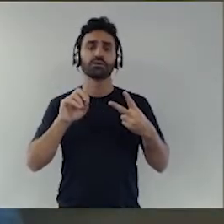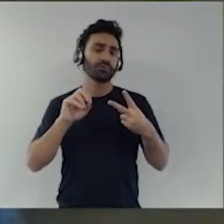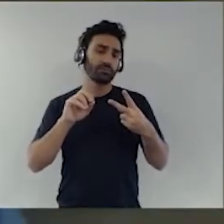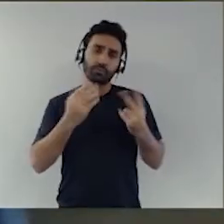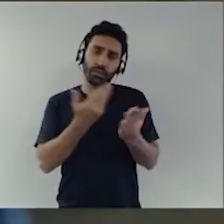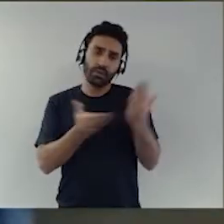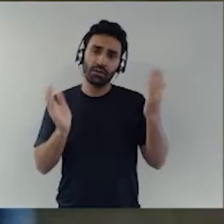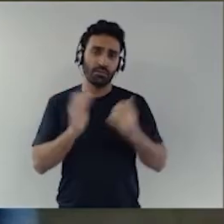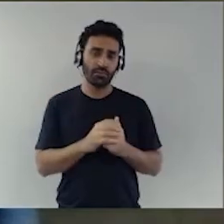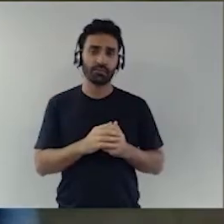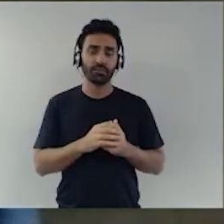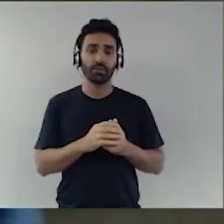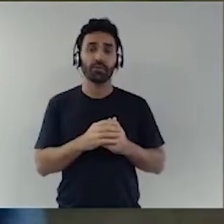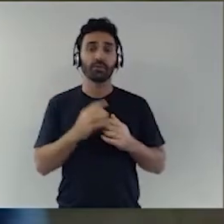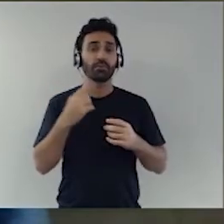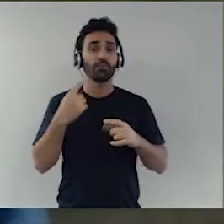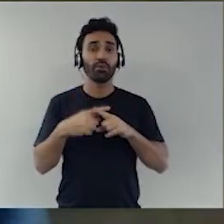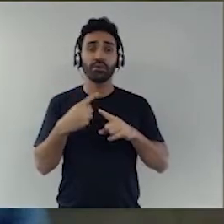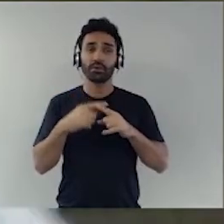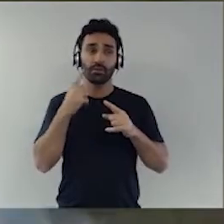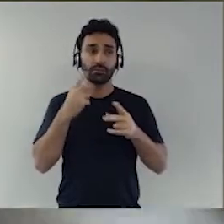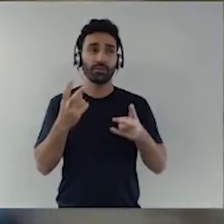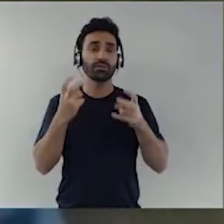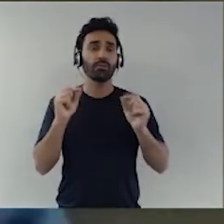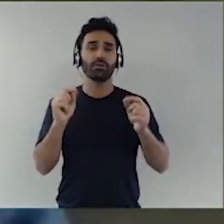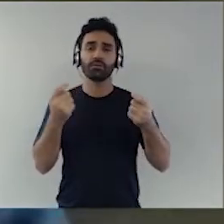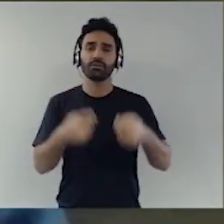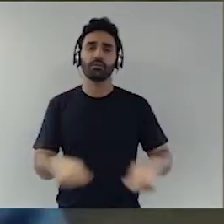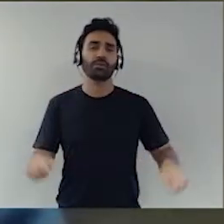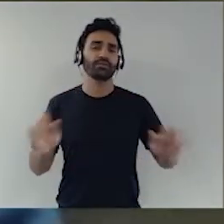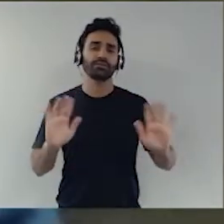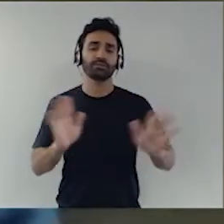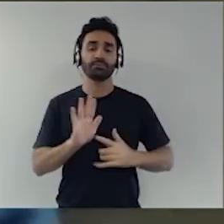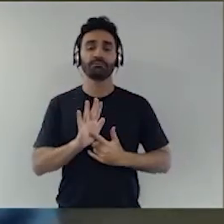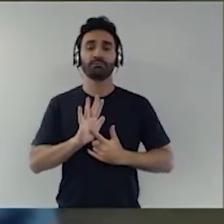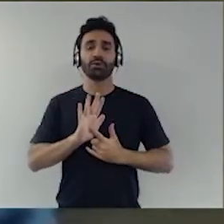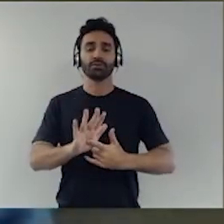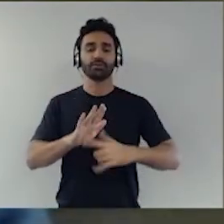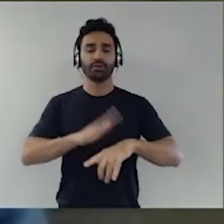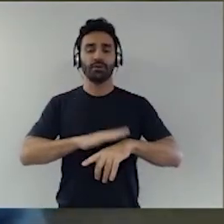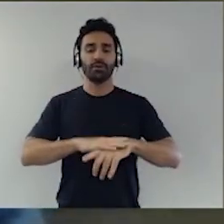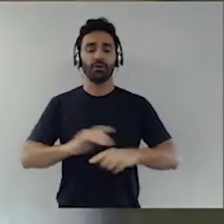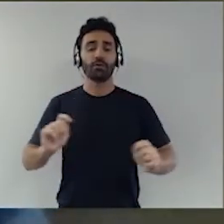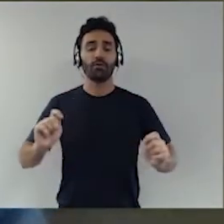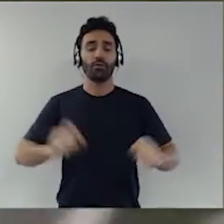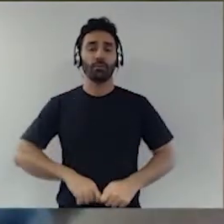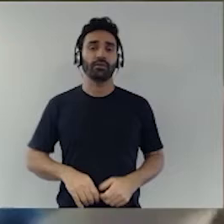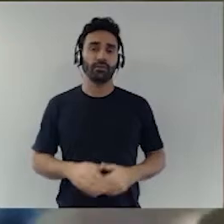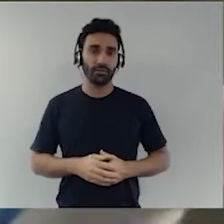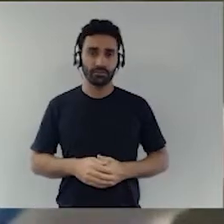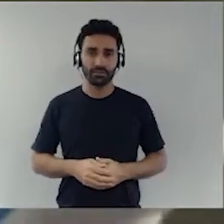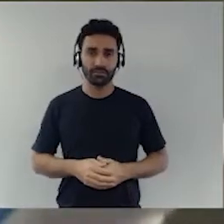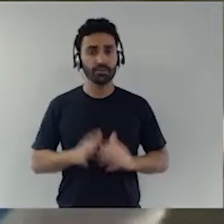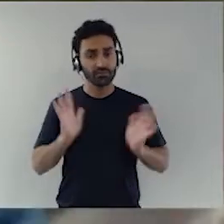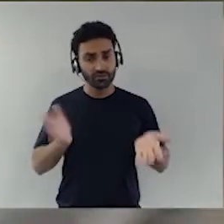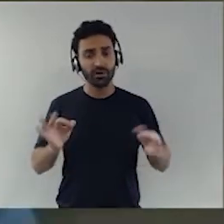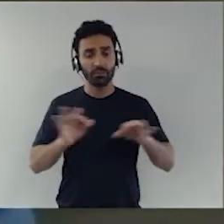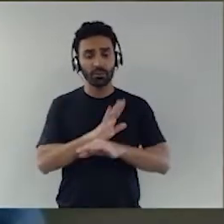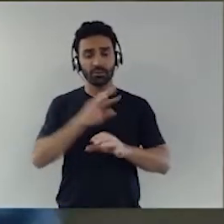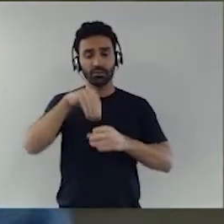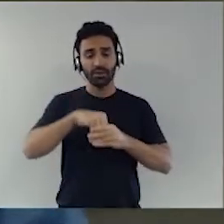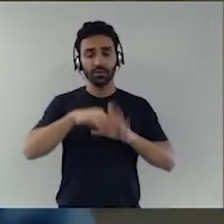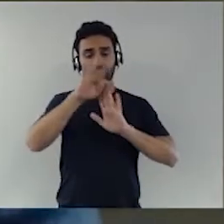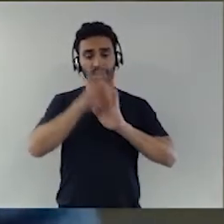vencidos porque entendiam que era desnecessário explicitar essa competência que já decorre do texto constitucional.